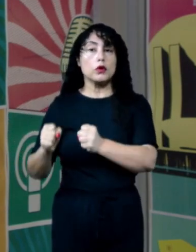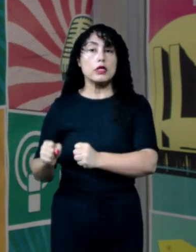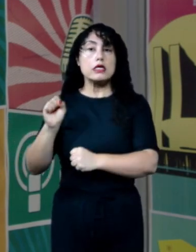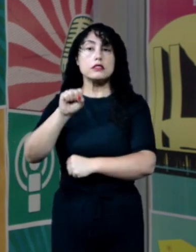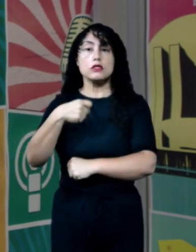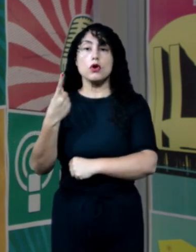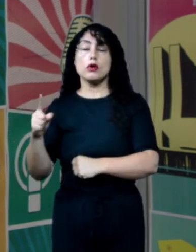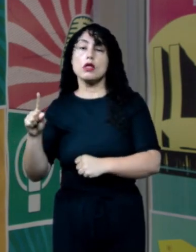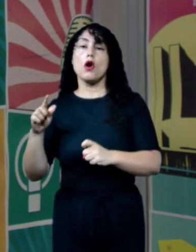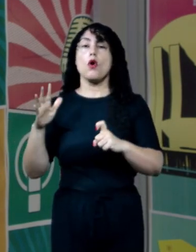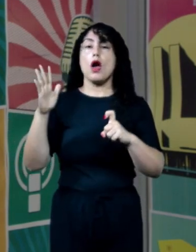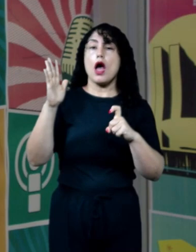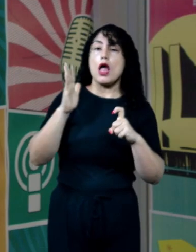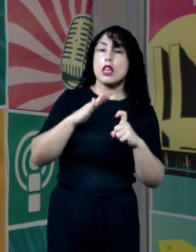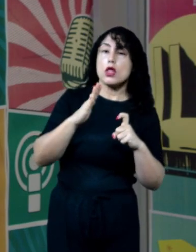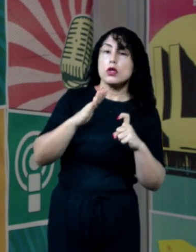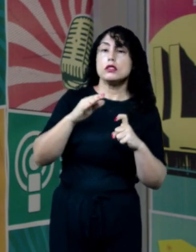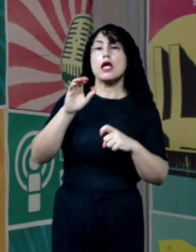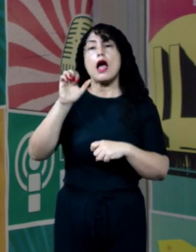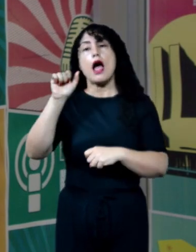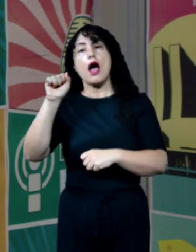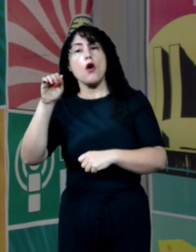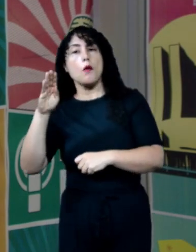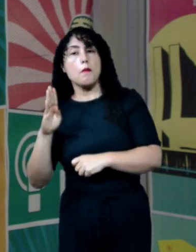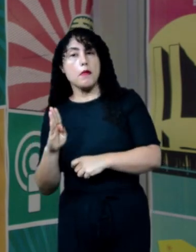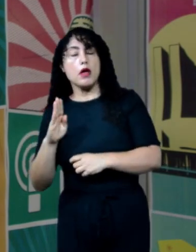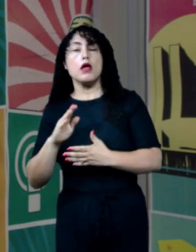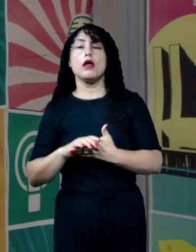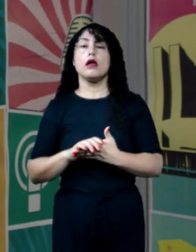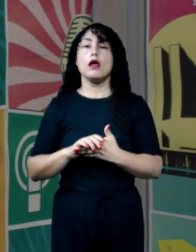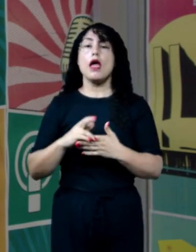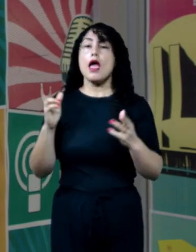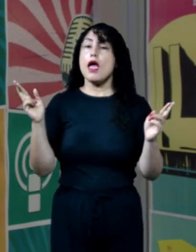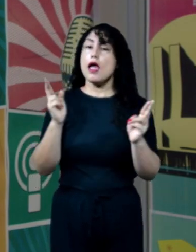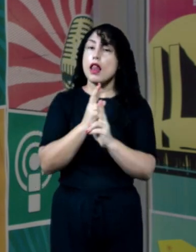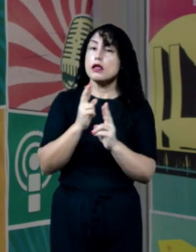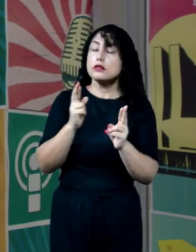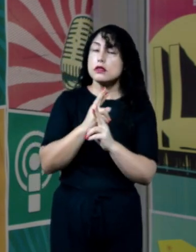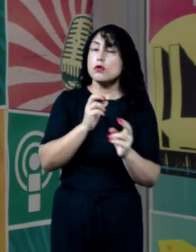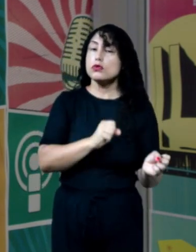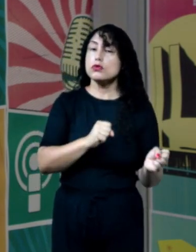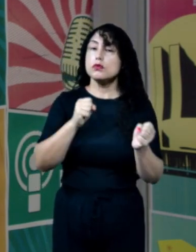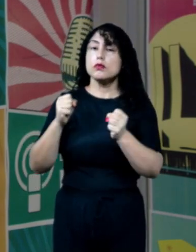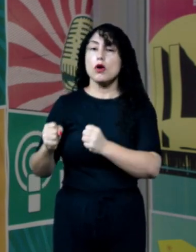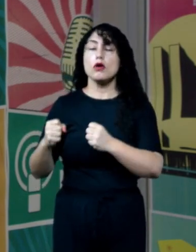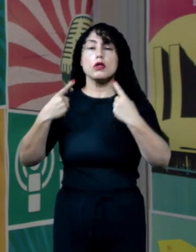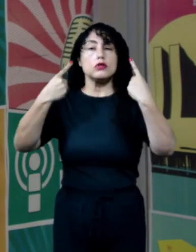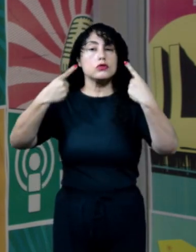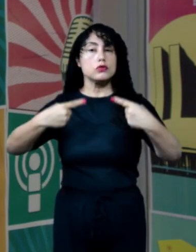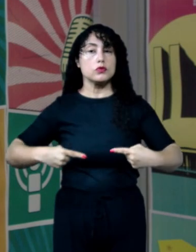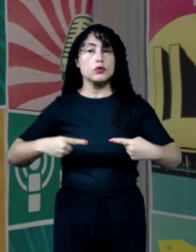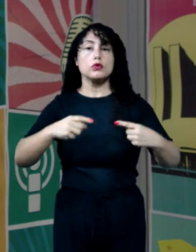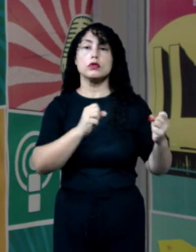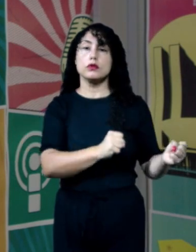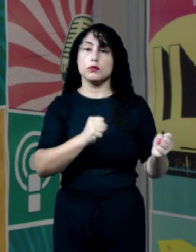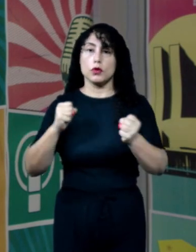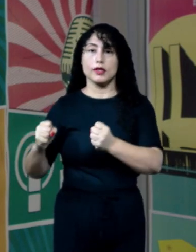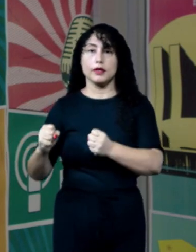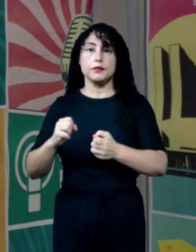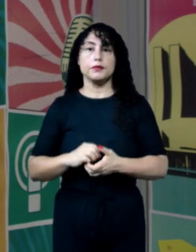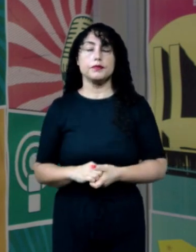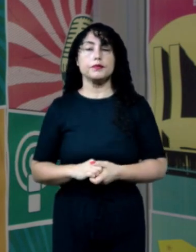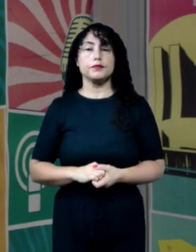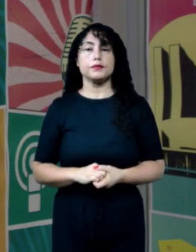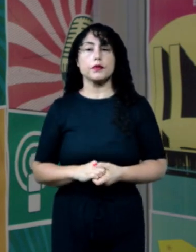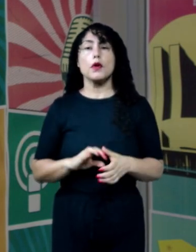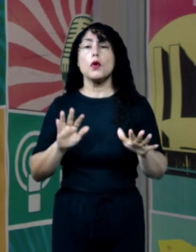da ideologia A ou B. É uma questão de relações de força, de poder, de disputa pelo poder. E quais